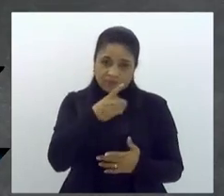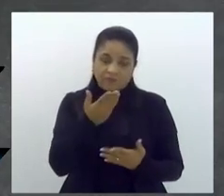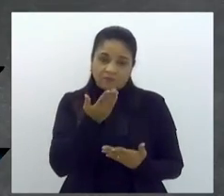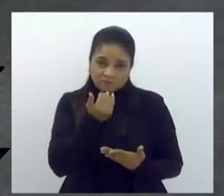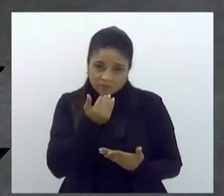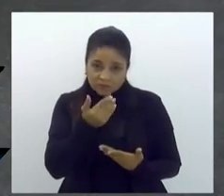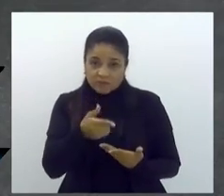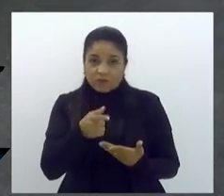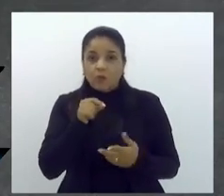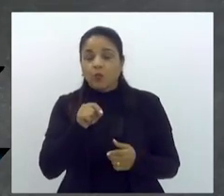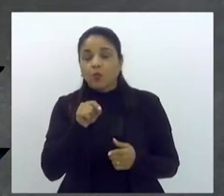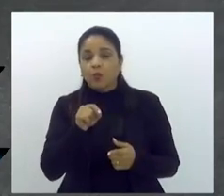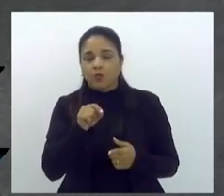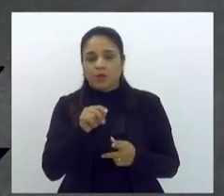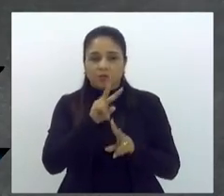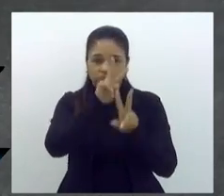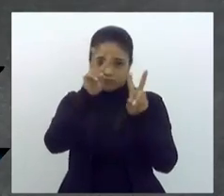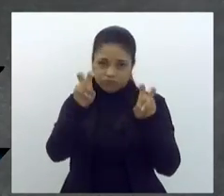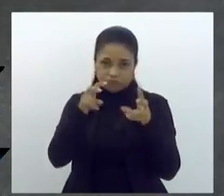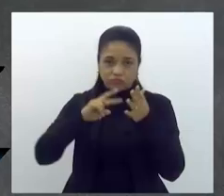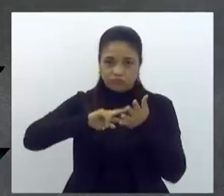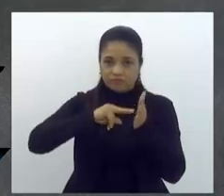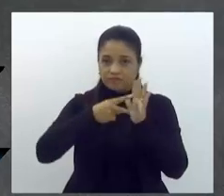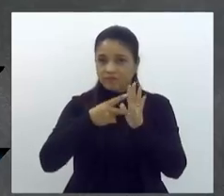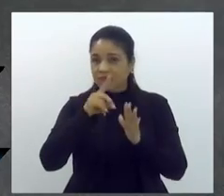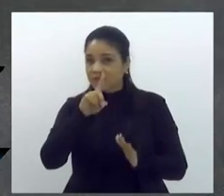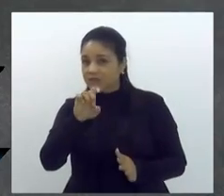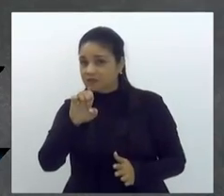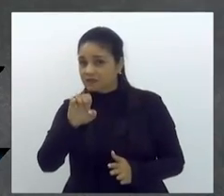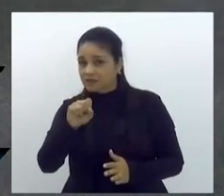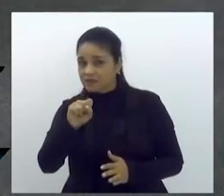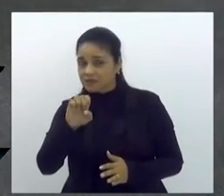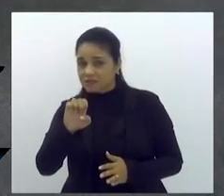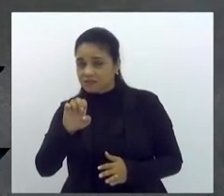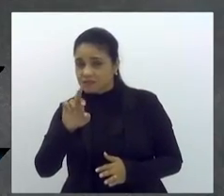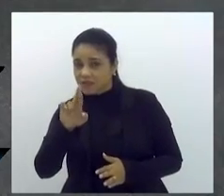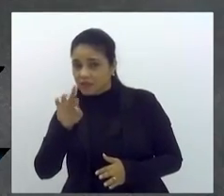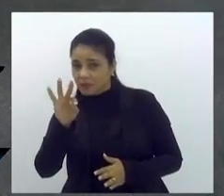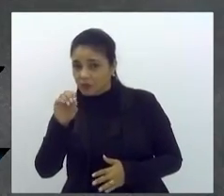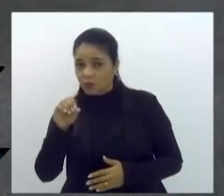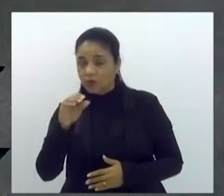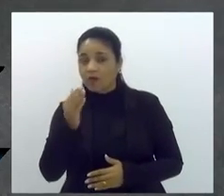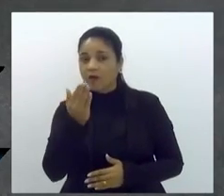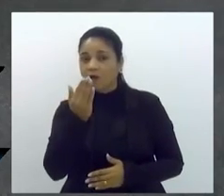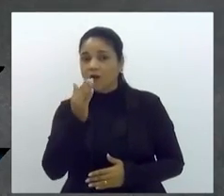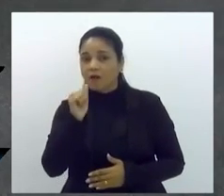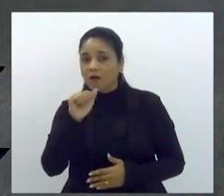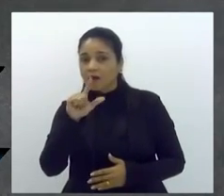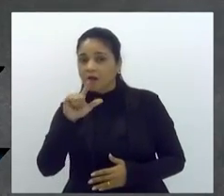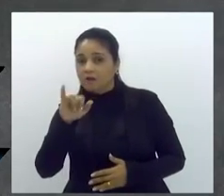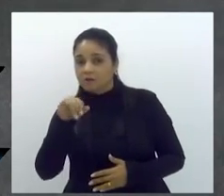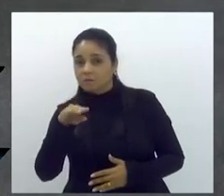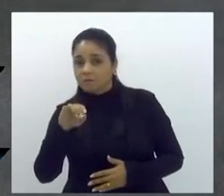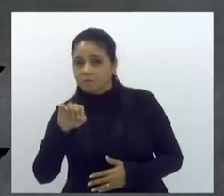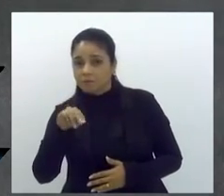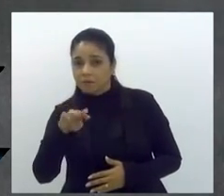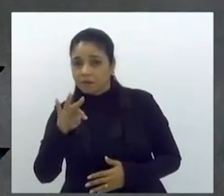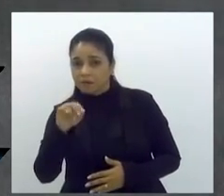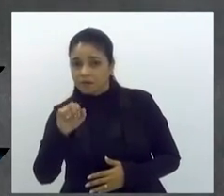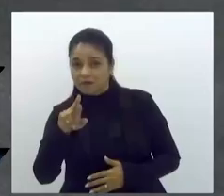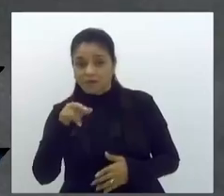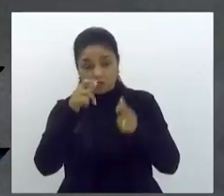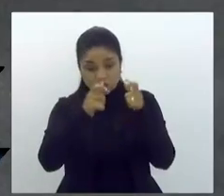exatamente desertos alimentares como vai na justificativa do projeto os tais deserto alimentares são justamente